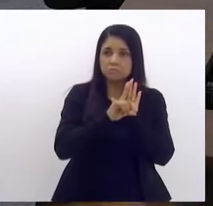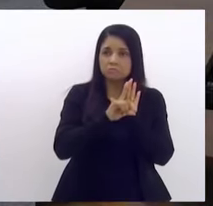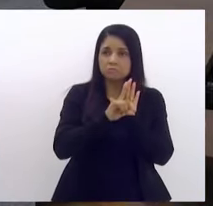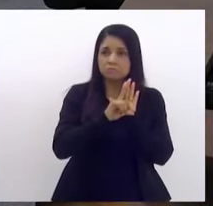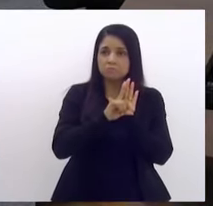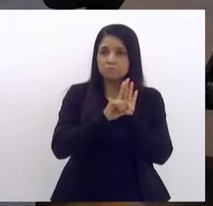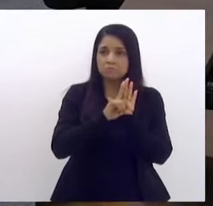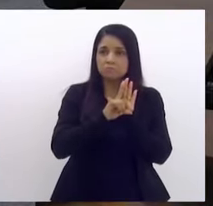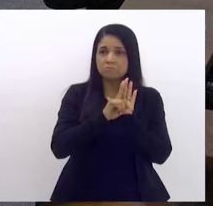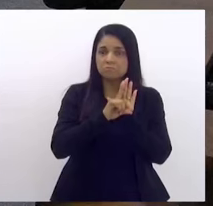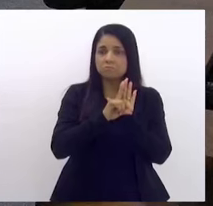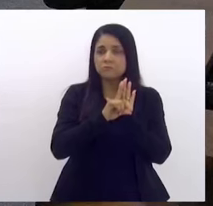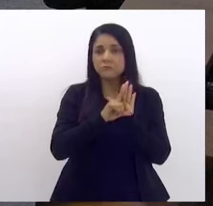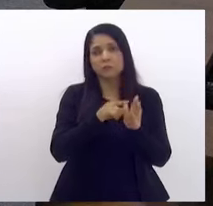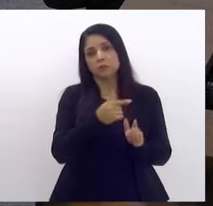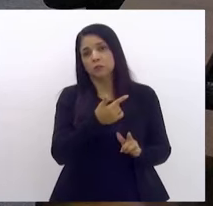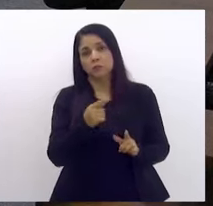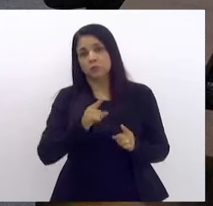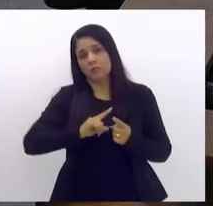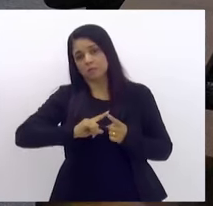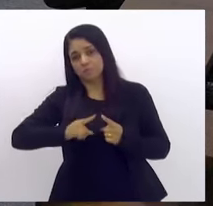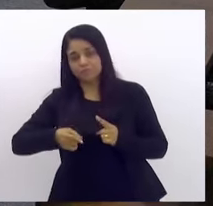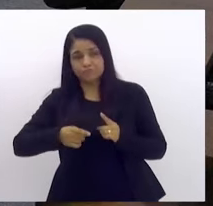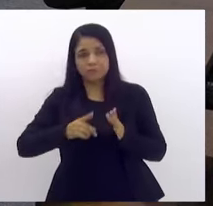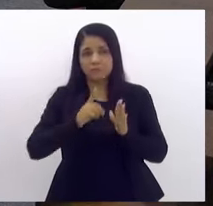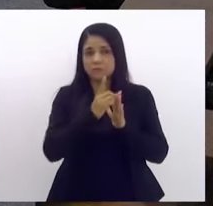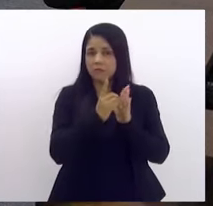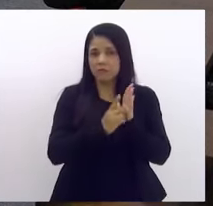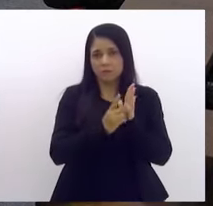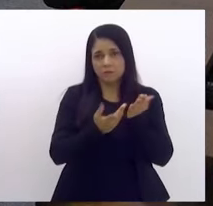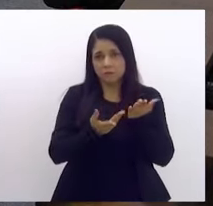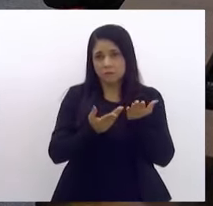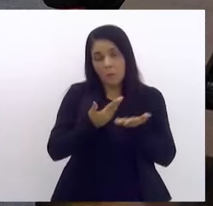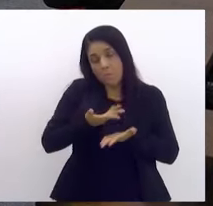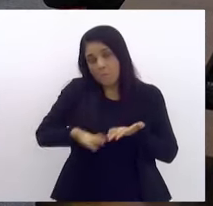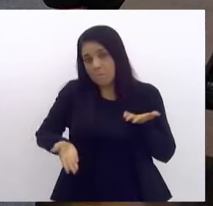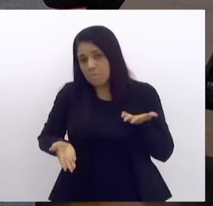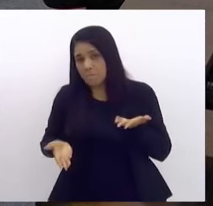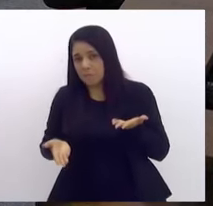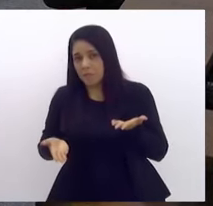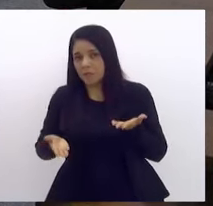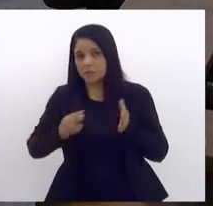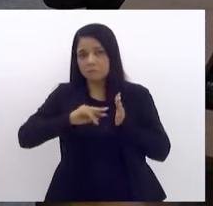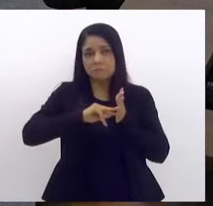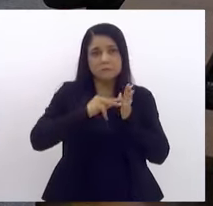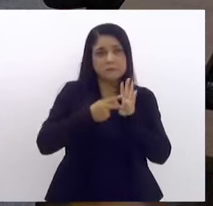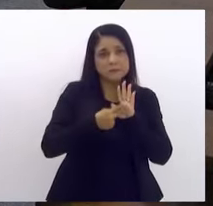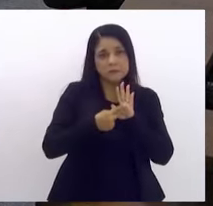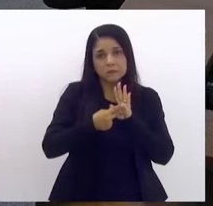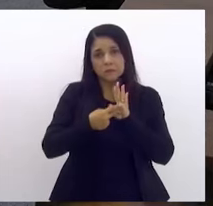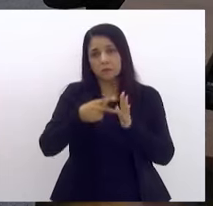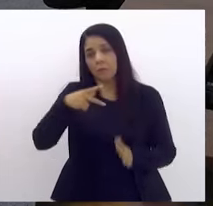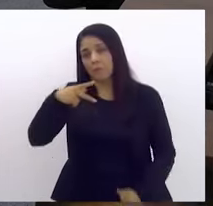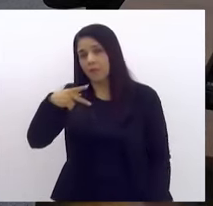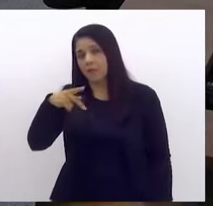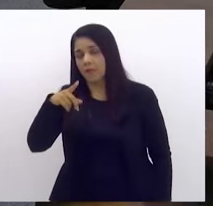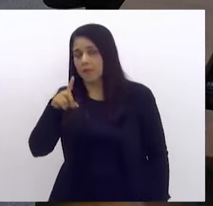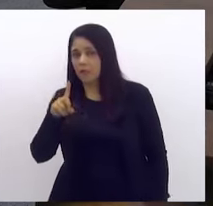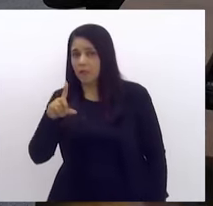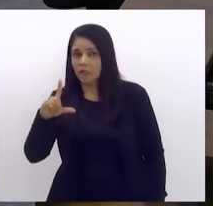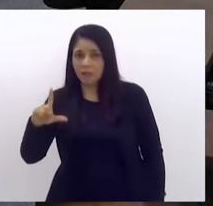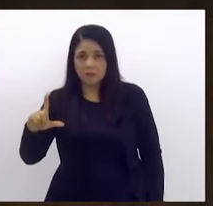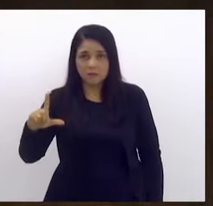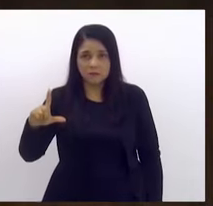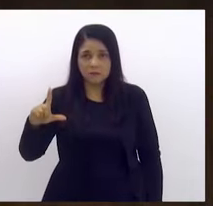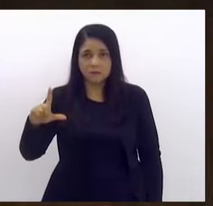não tem essa eficácia de revogação de decreto, senão perde o sentido de ter o PDL. Então, nesse